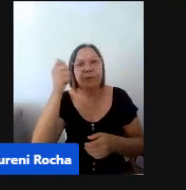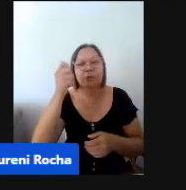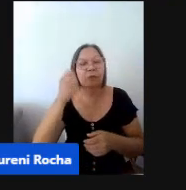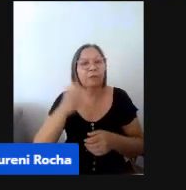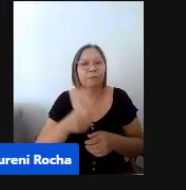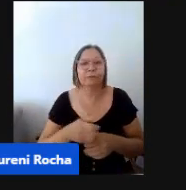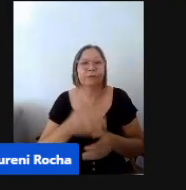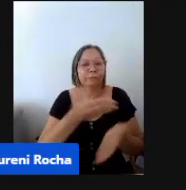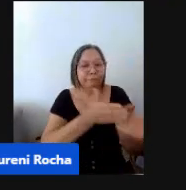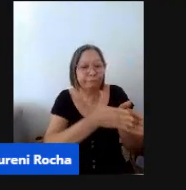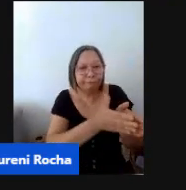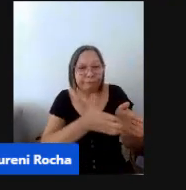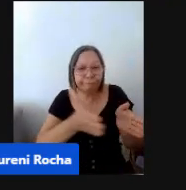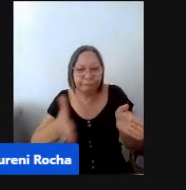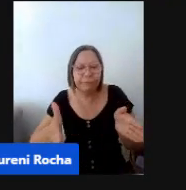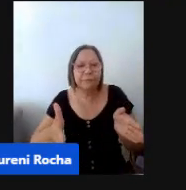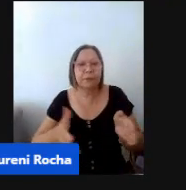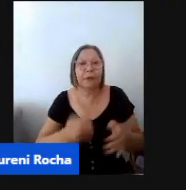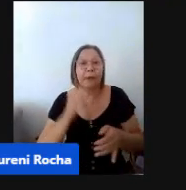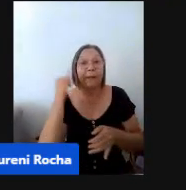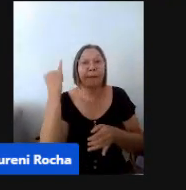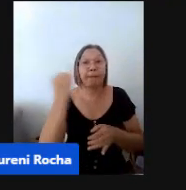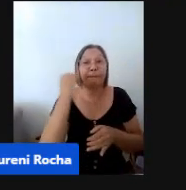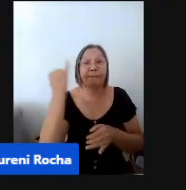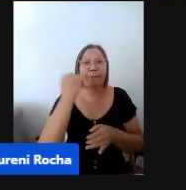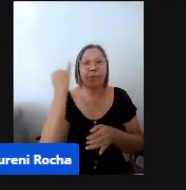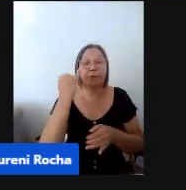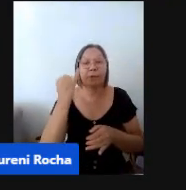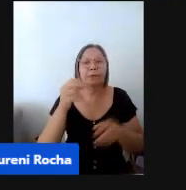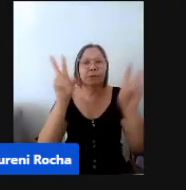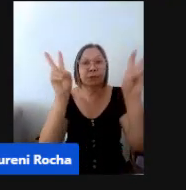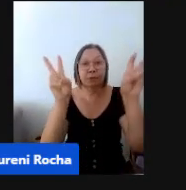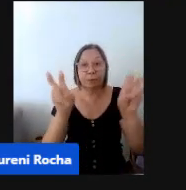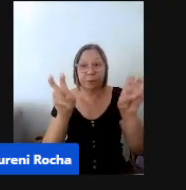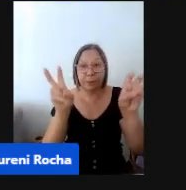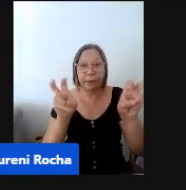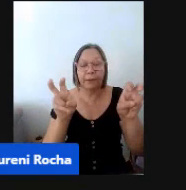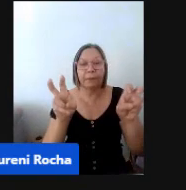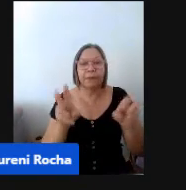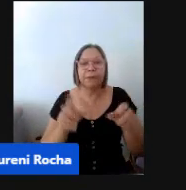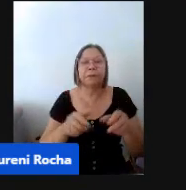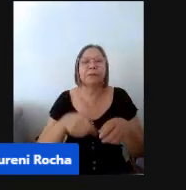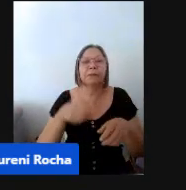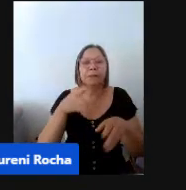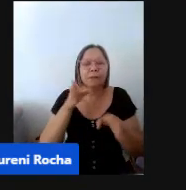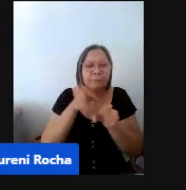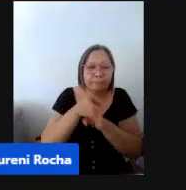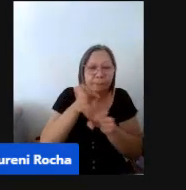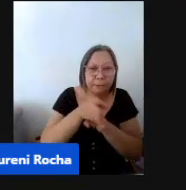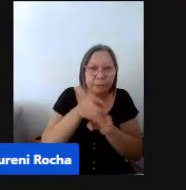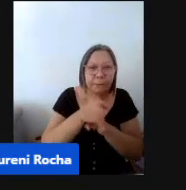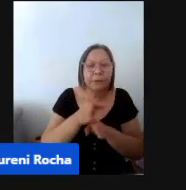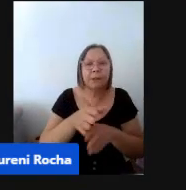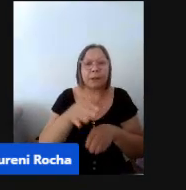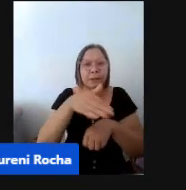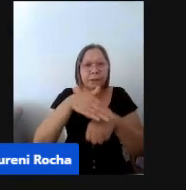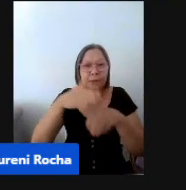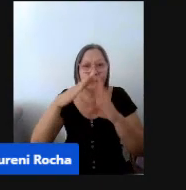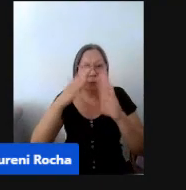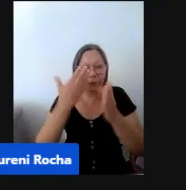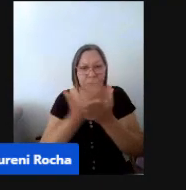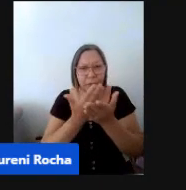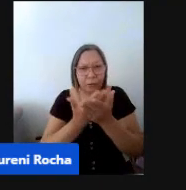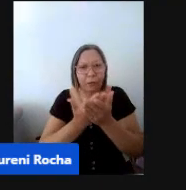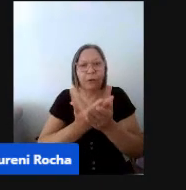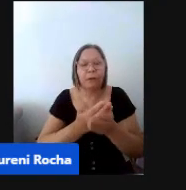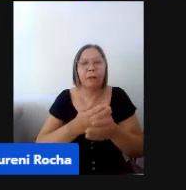essa temática ela possa ser trabalhada na escola, que tenham campanhas, rodas de conversas, informações sobre